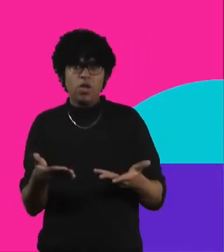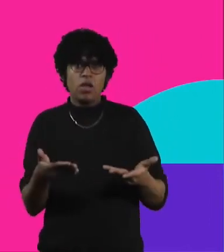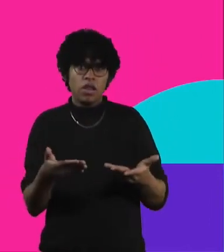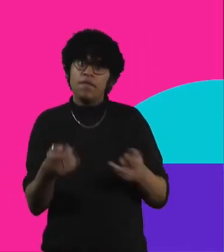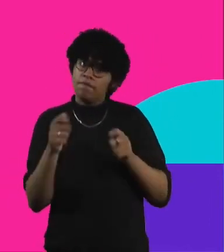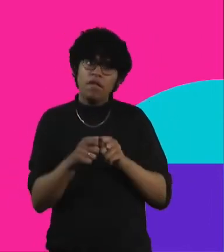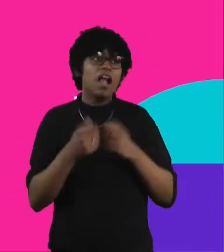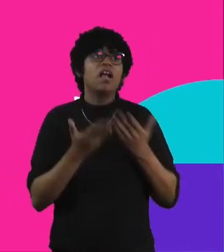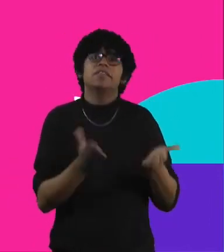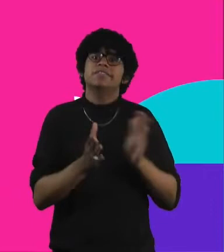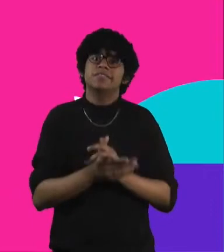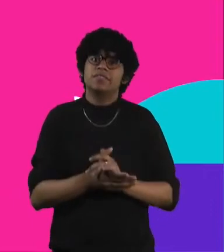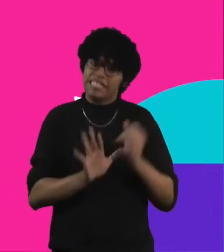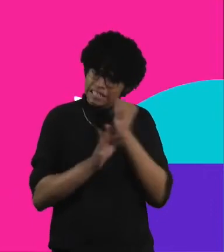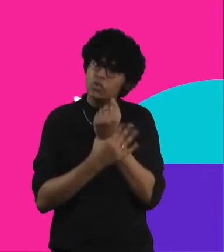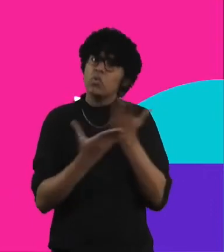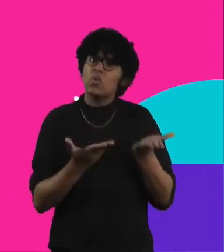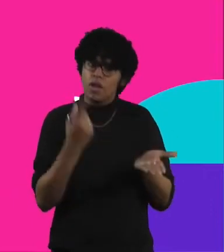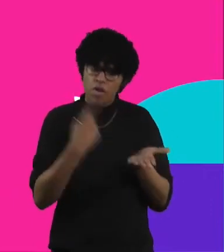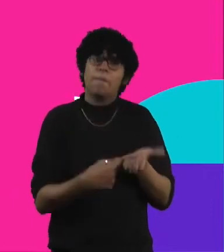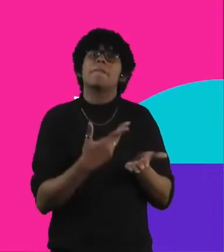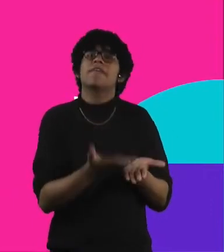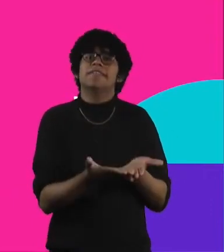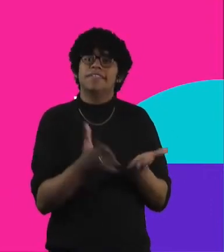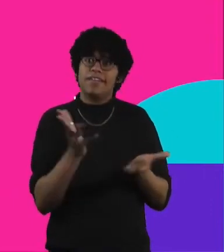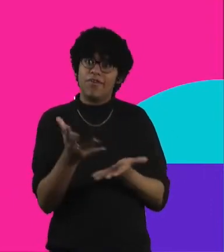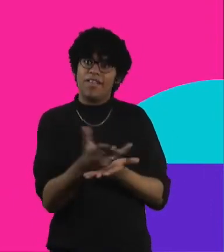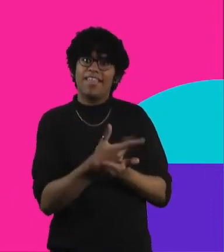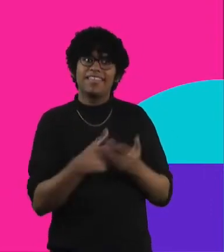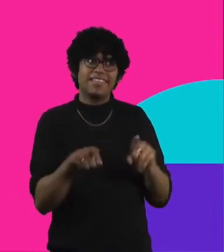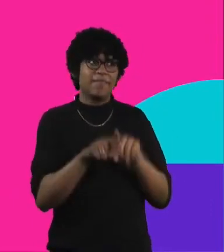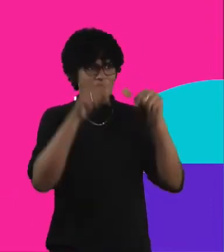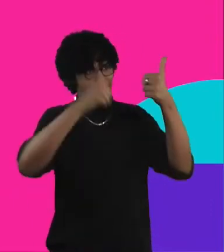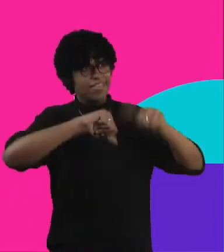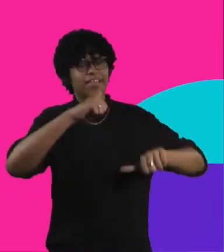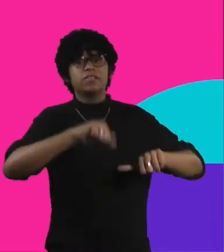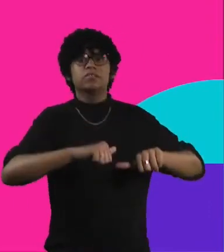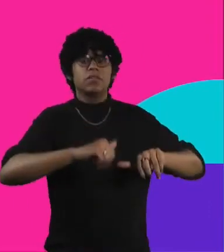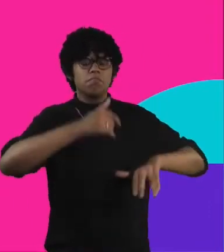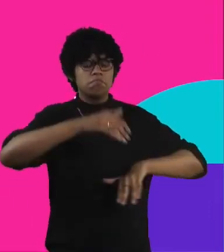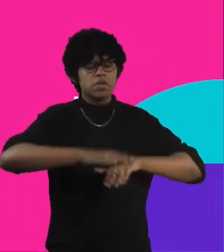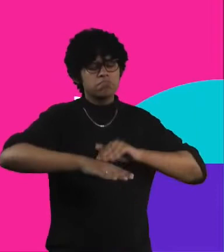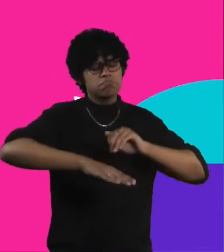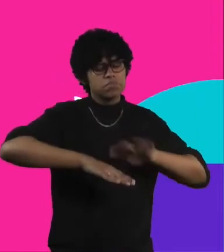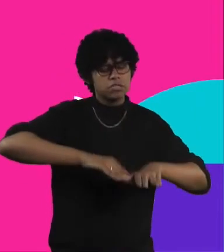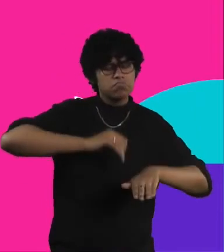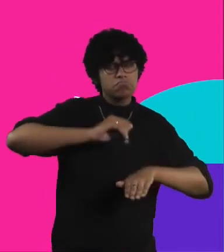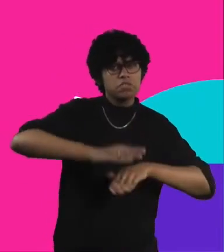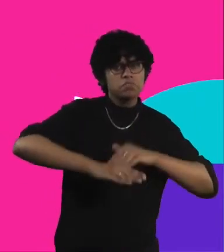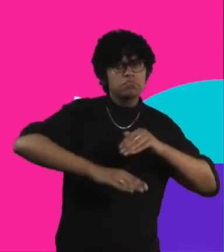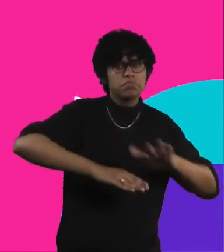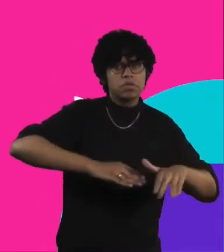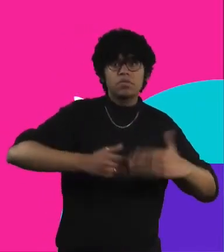fazer. Garante essas informações. Define e garante, coleta e análise. E aí vai dando passos, porque você também, a